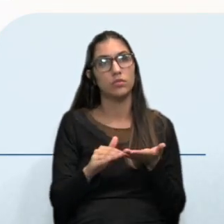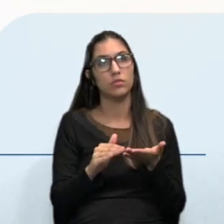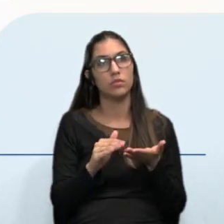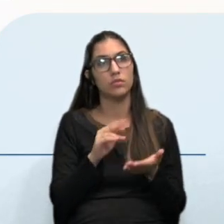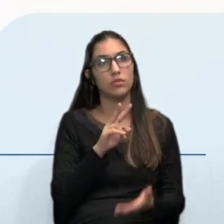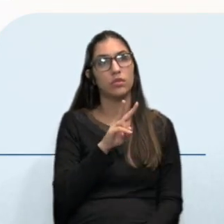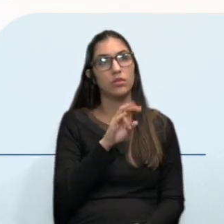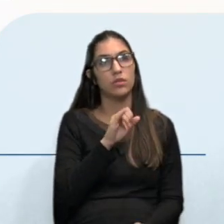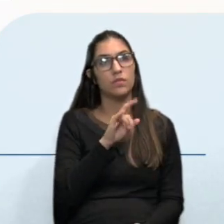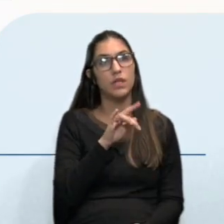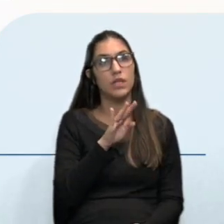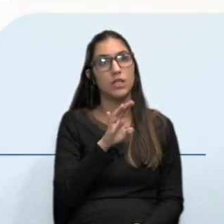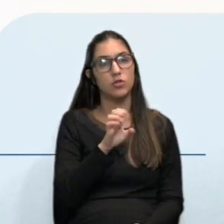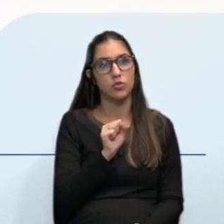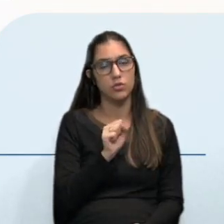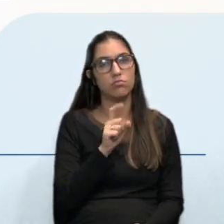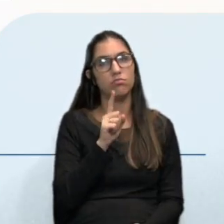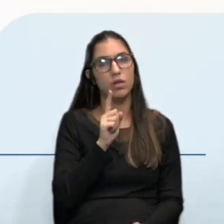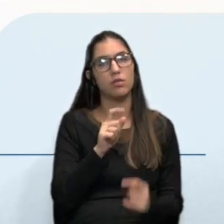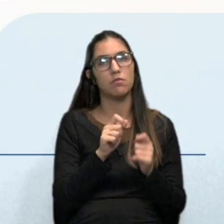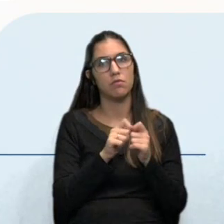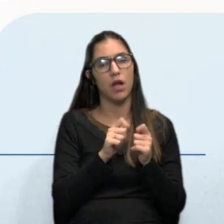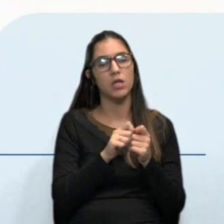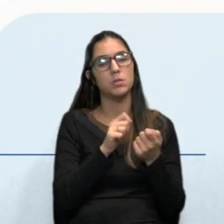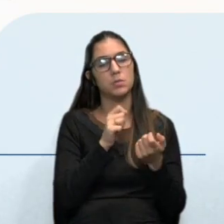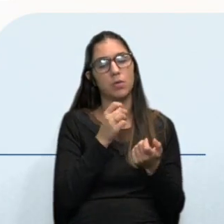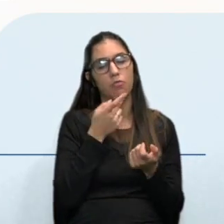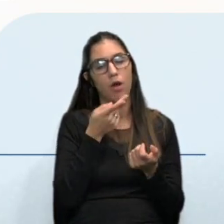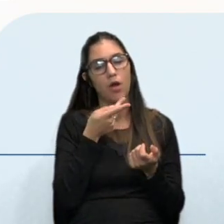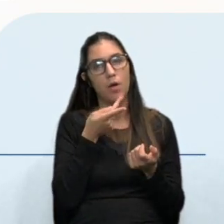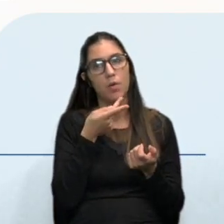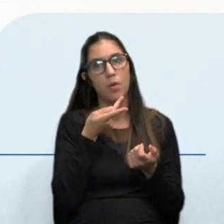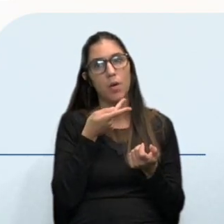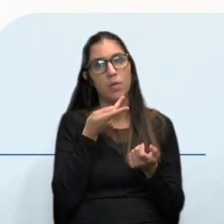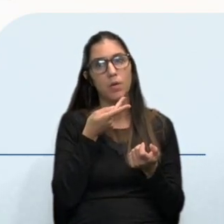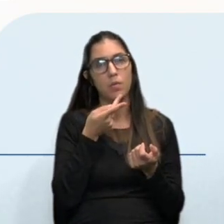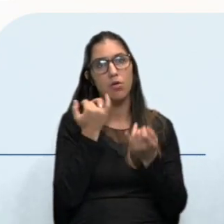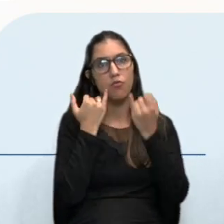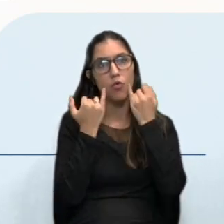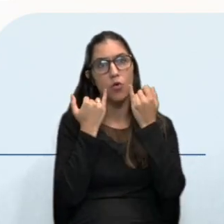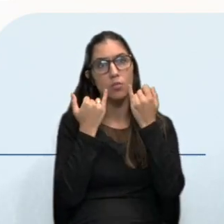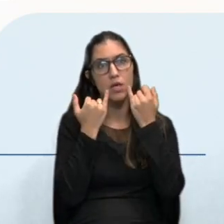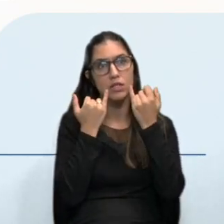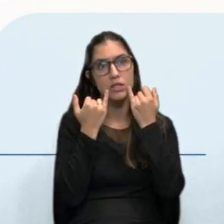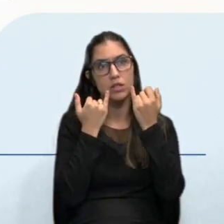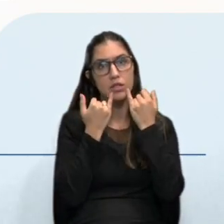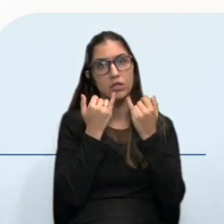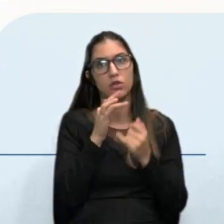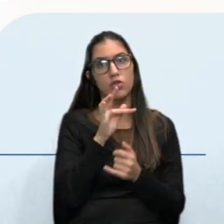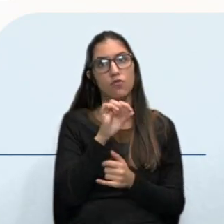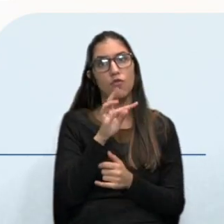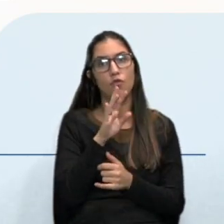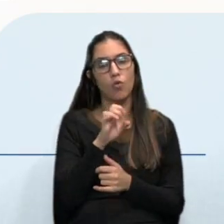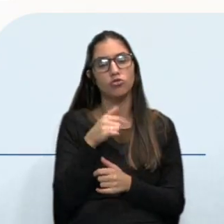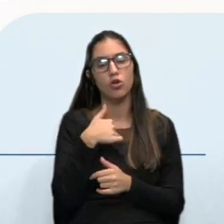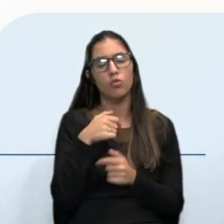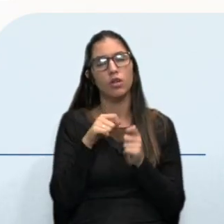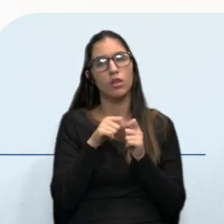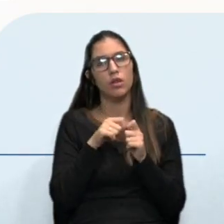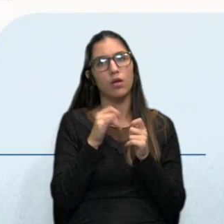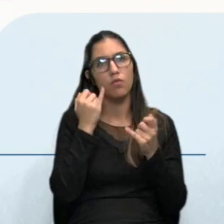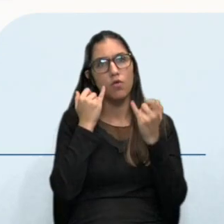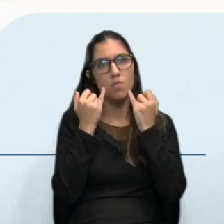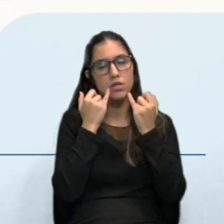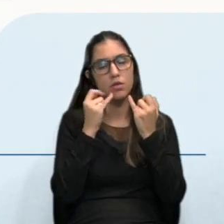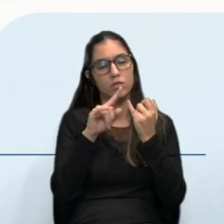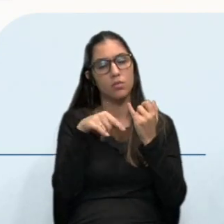chamada Vinícius. Então, o Vinícius está emitindo uma mensagem, por isso ele é chamado a fonte da mensagem.